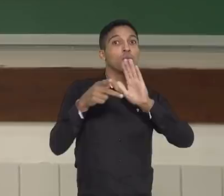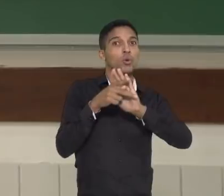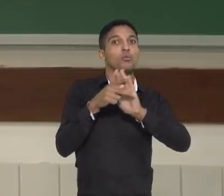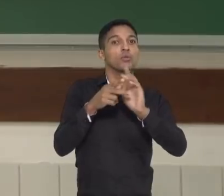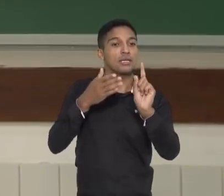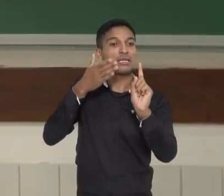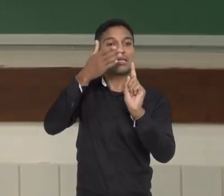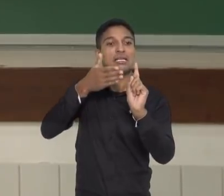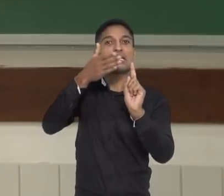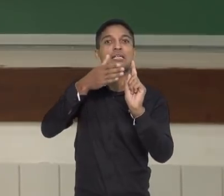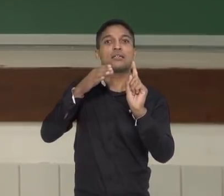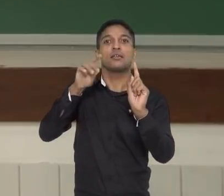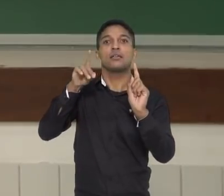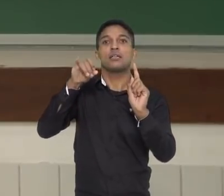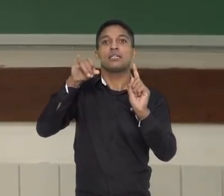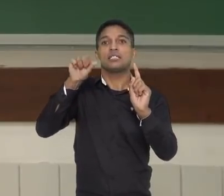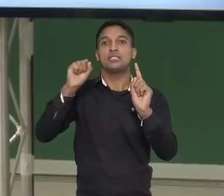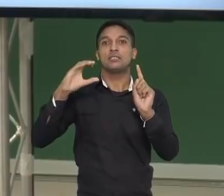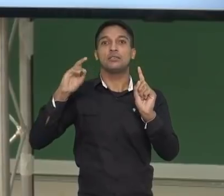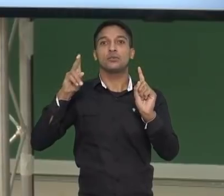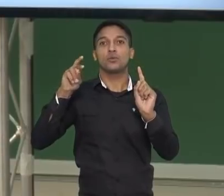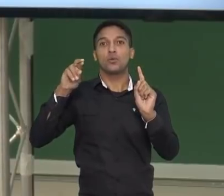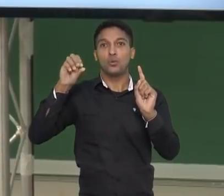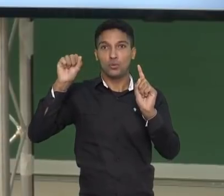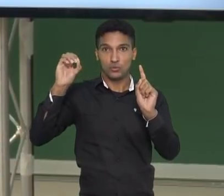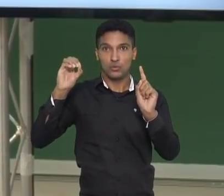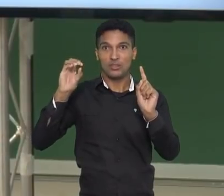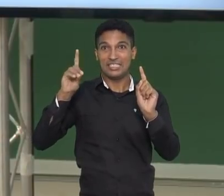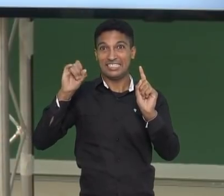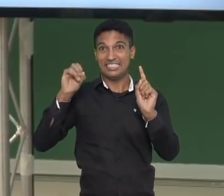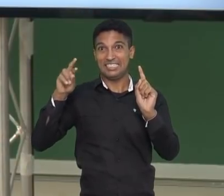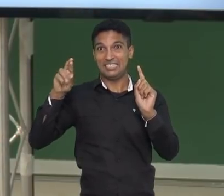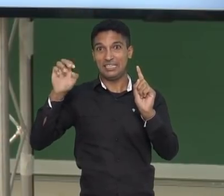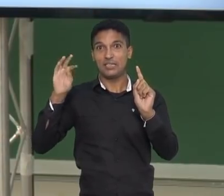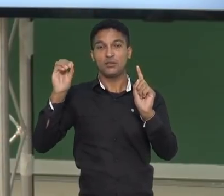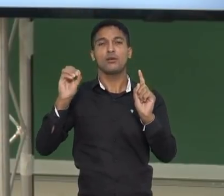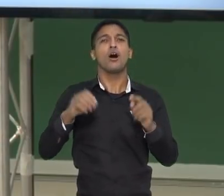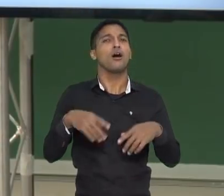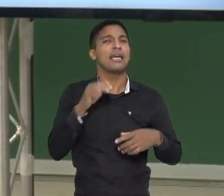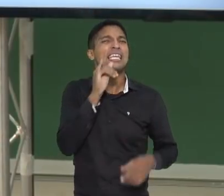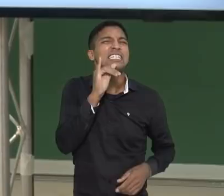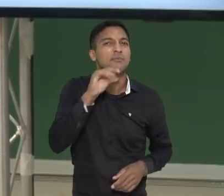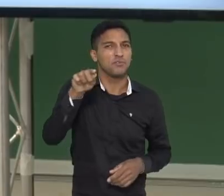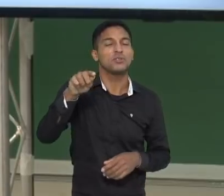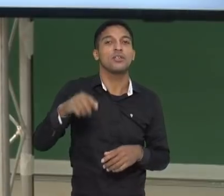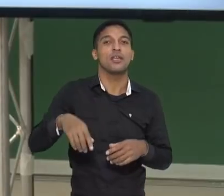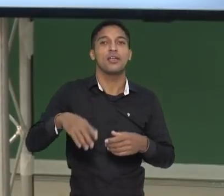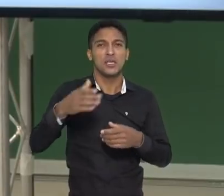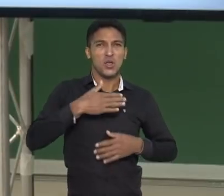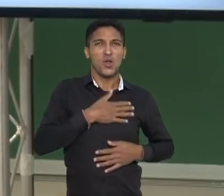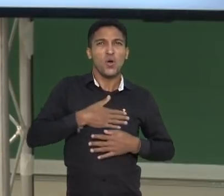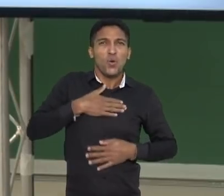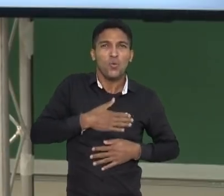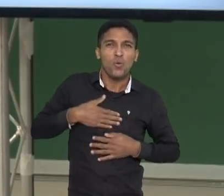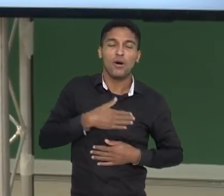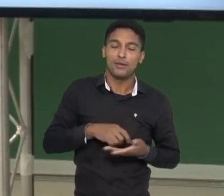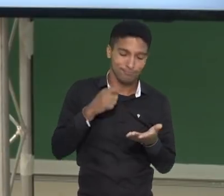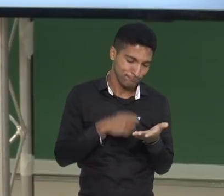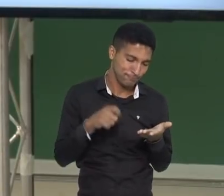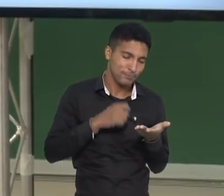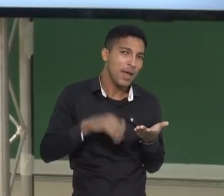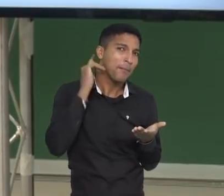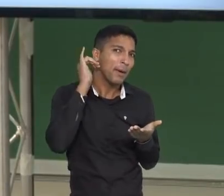direto. Vamos supor que você está fazendo uma narração. Você gosta de escrever